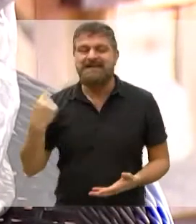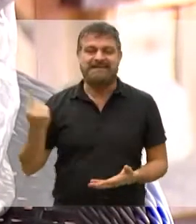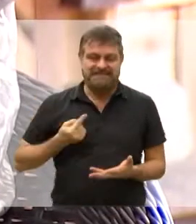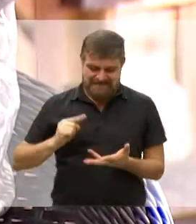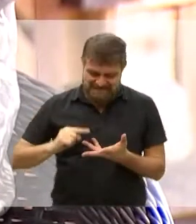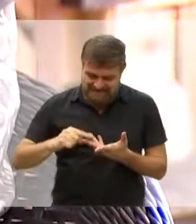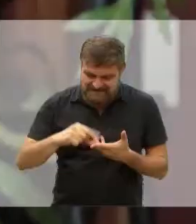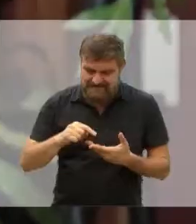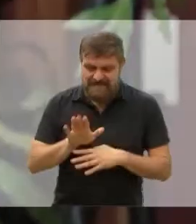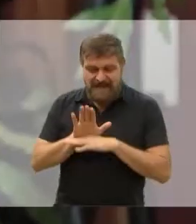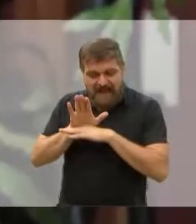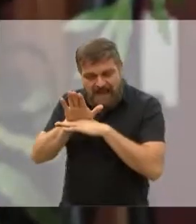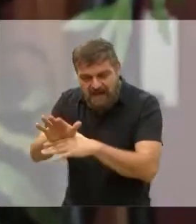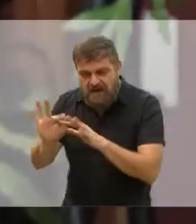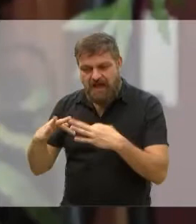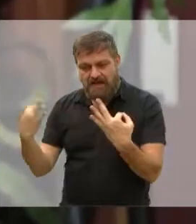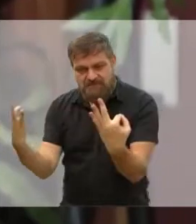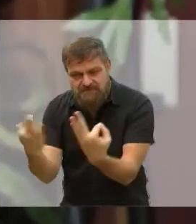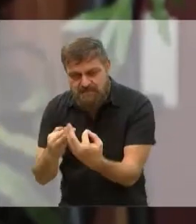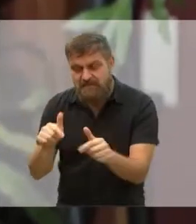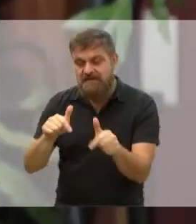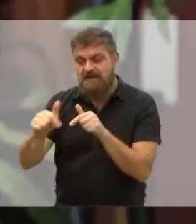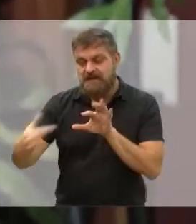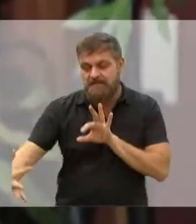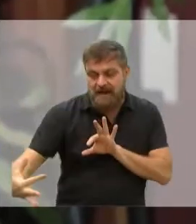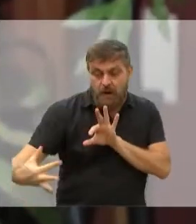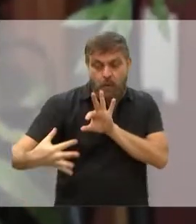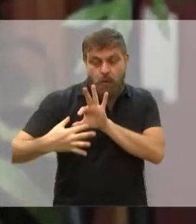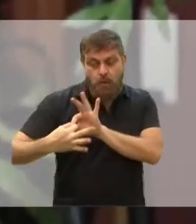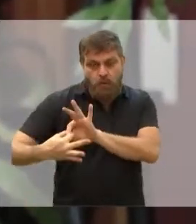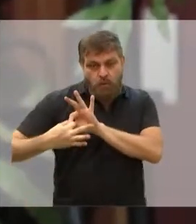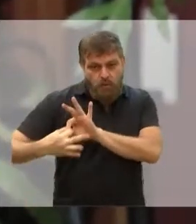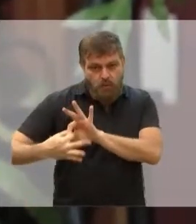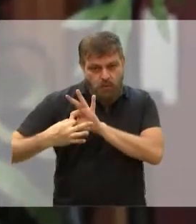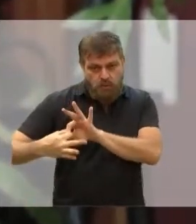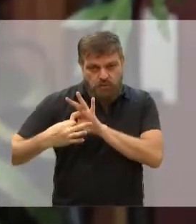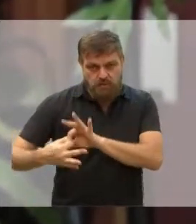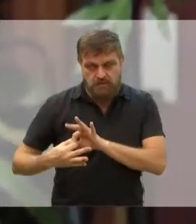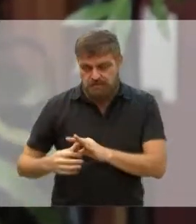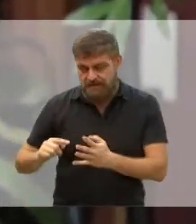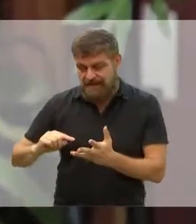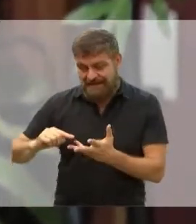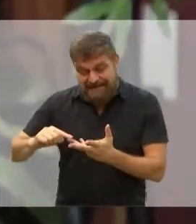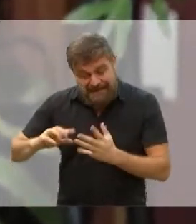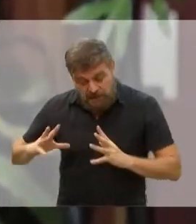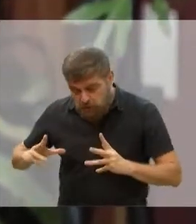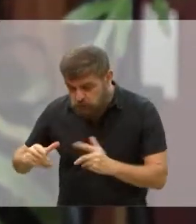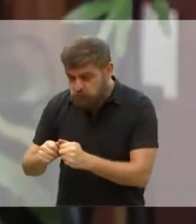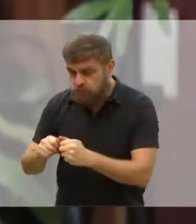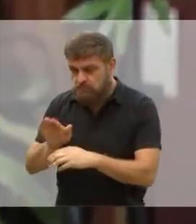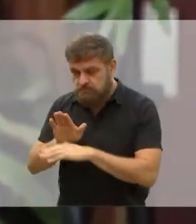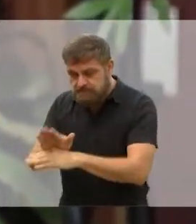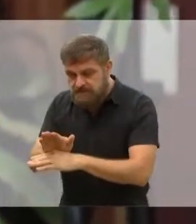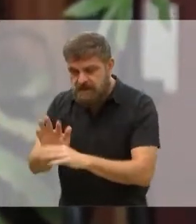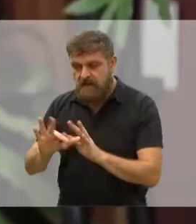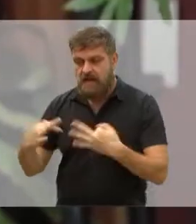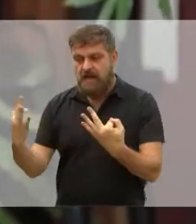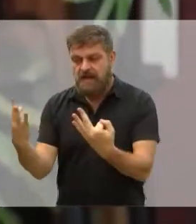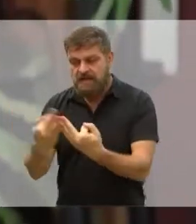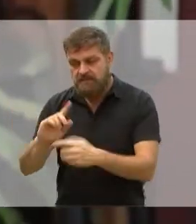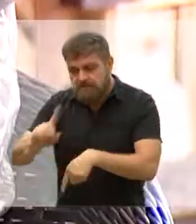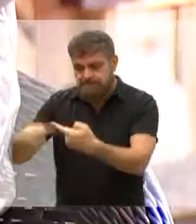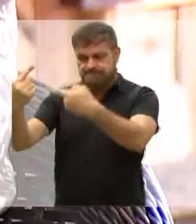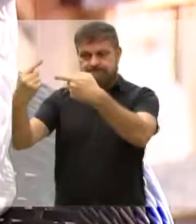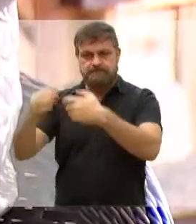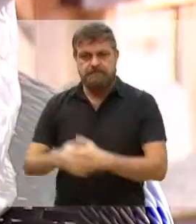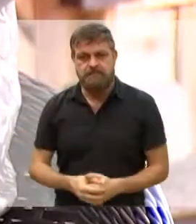procurar satisfazer a família. A gente cria um trabalho em conjunto com a família para poder suprir todas as necessidades e essa família crescer em